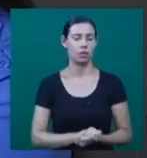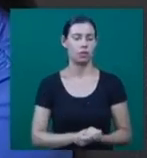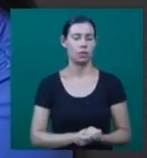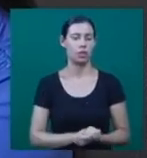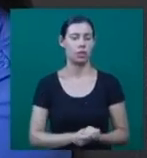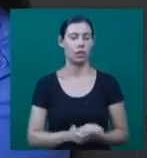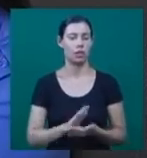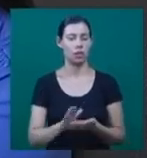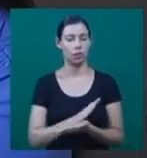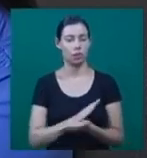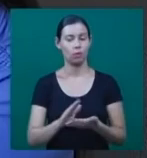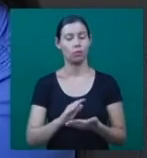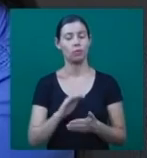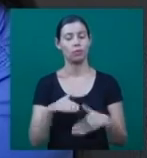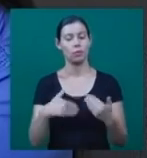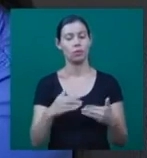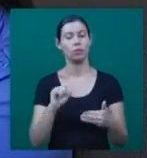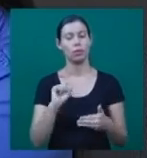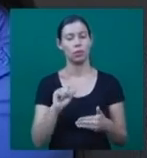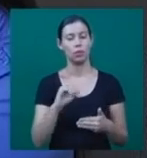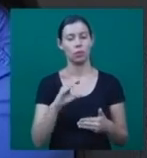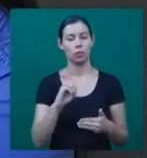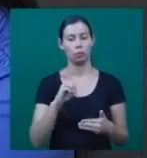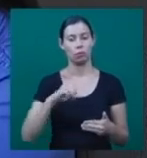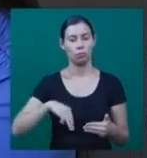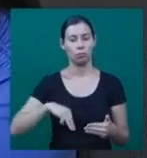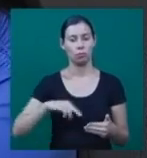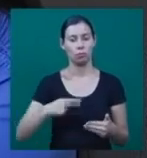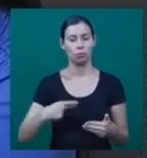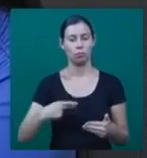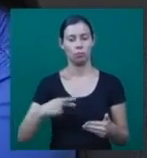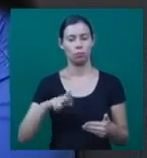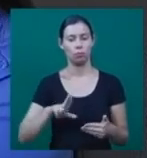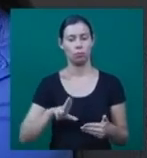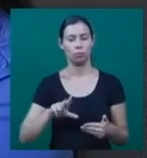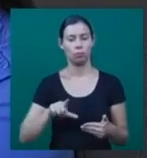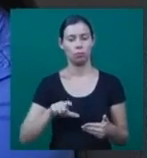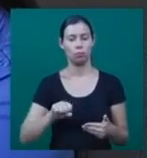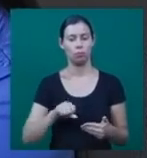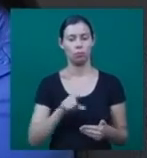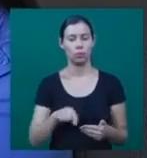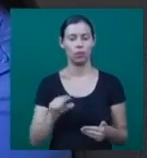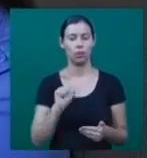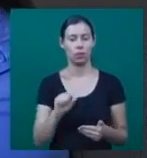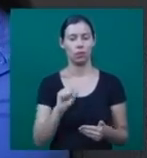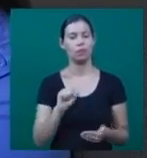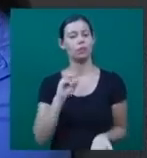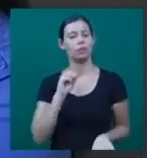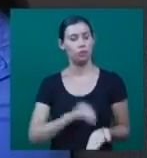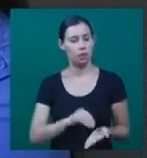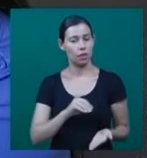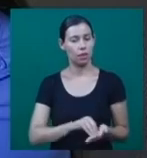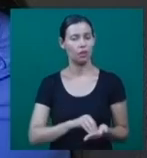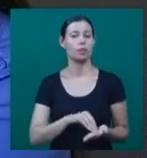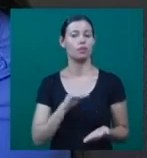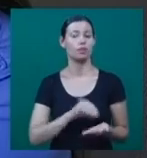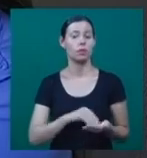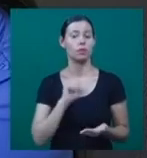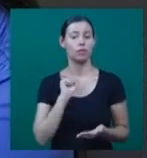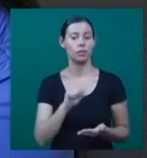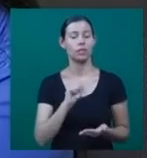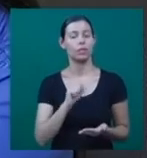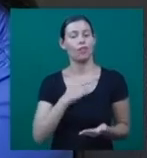desenvolvem algumas compulsões. Por quê? Porque compulsão está ligado a alguma falta. E aí vem a falta de fazer aquilo que